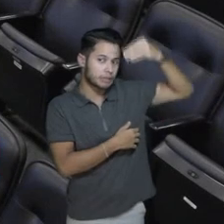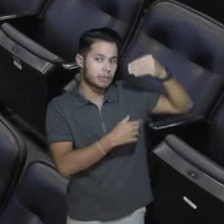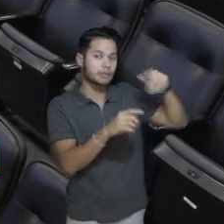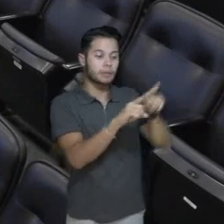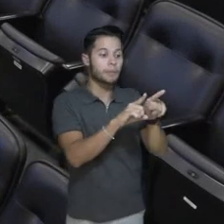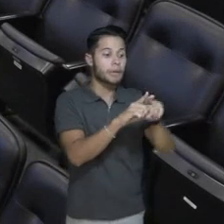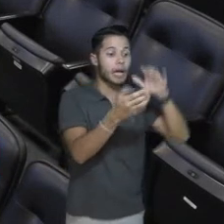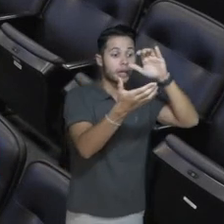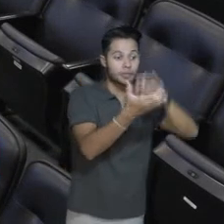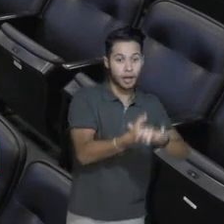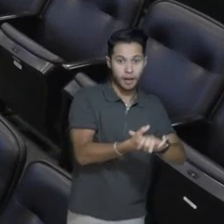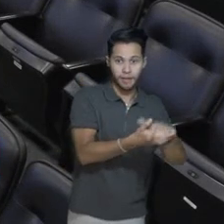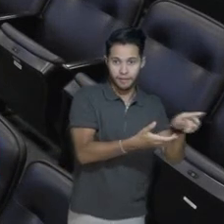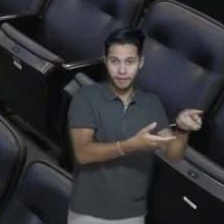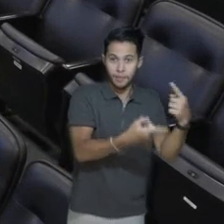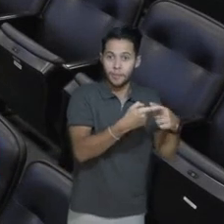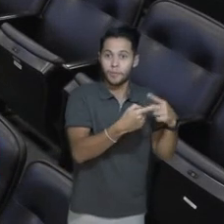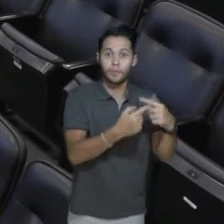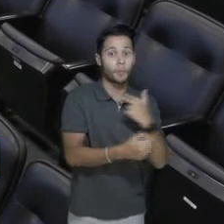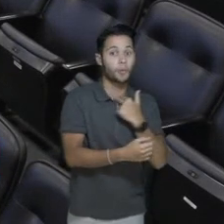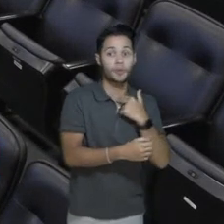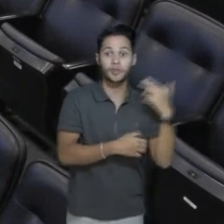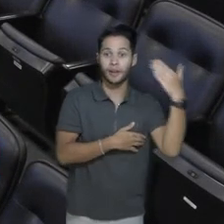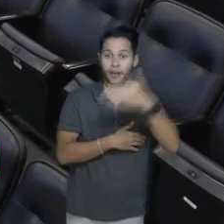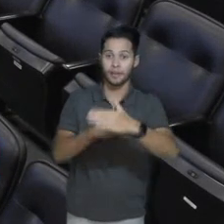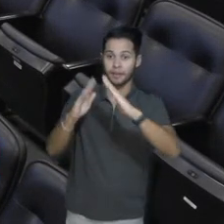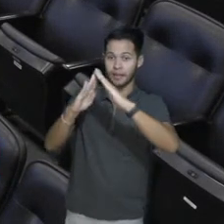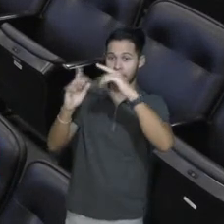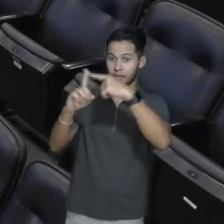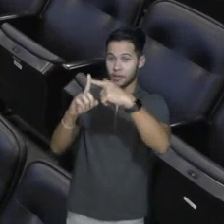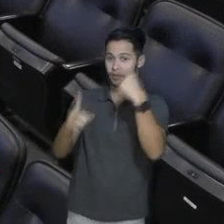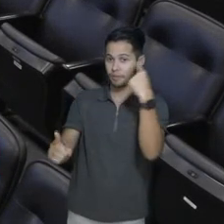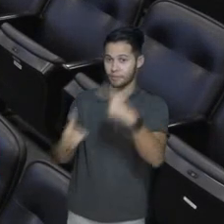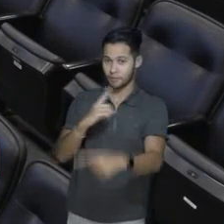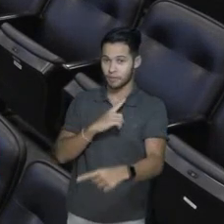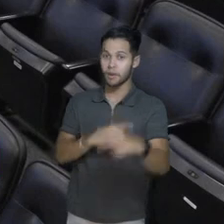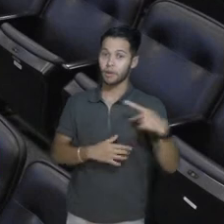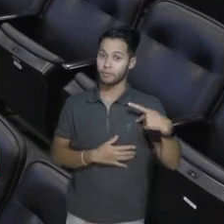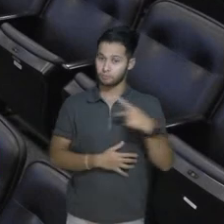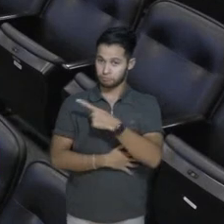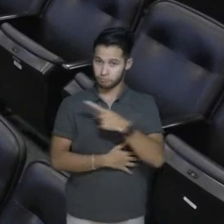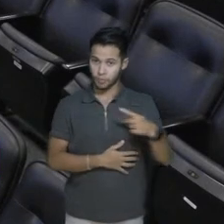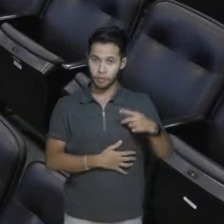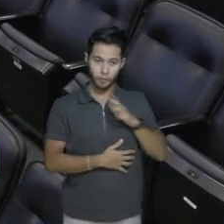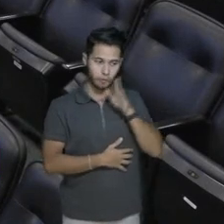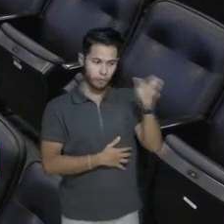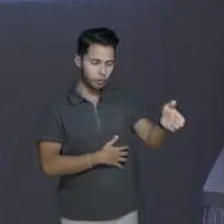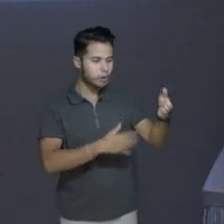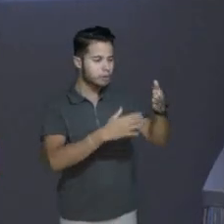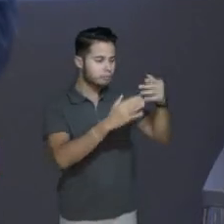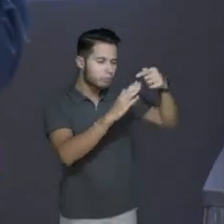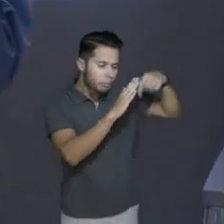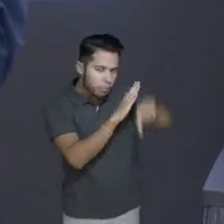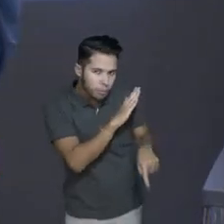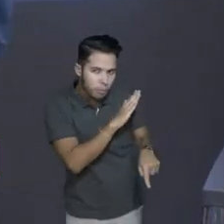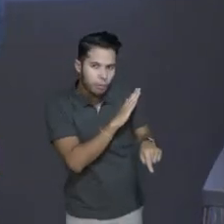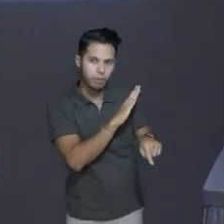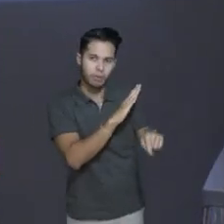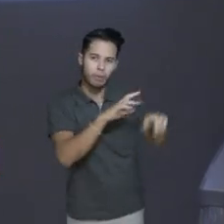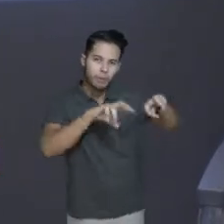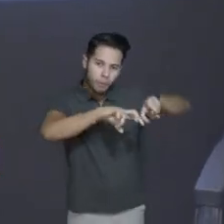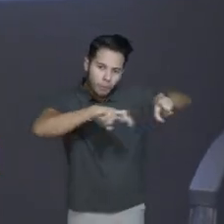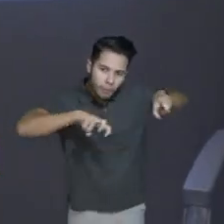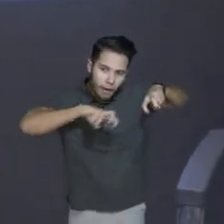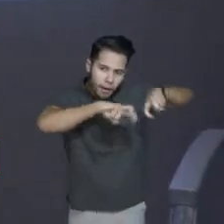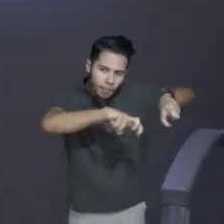esses caras porque não podiam entrar numa igreja e ele foi aos poucos adentrando nesse mundo negro nesse mundo